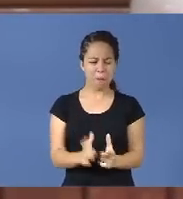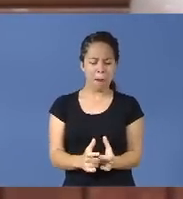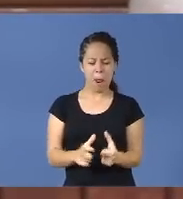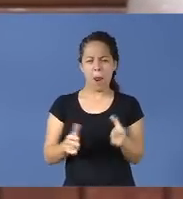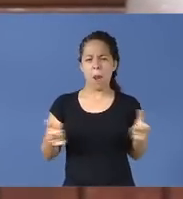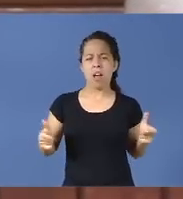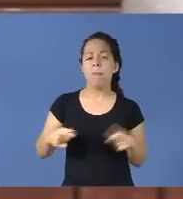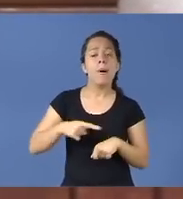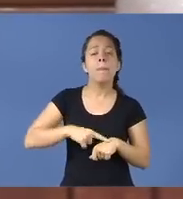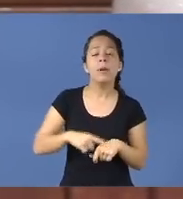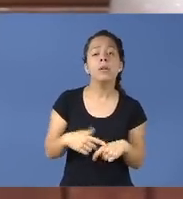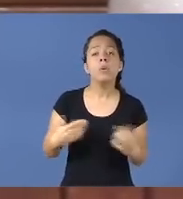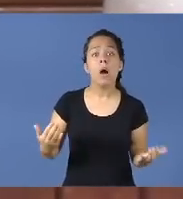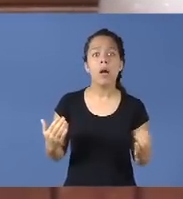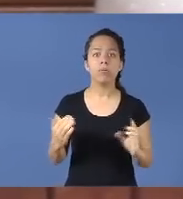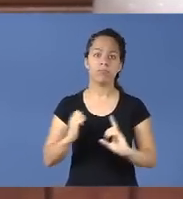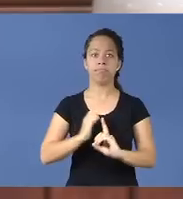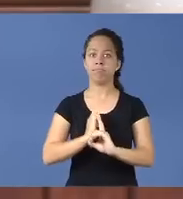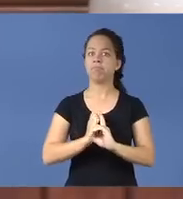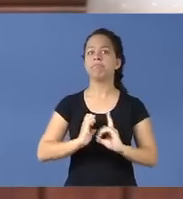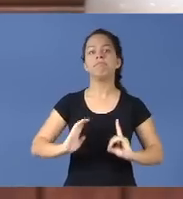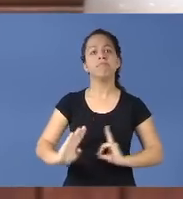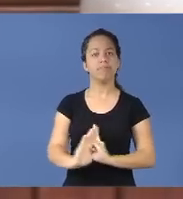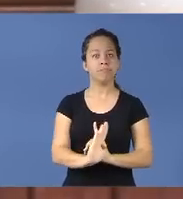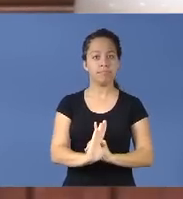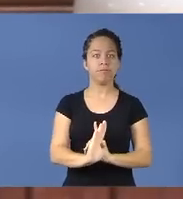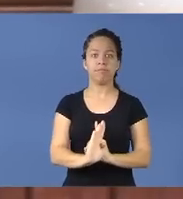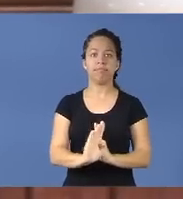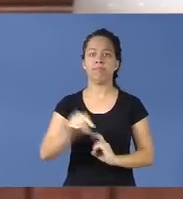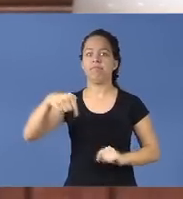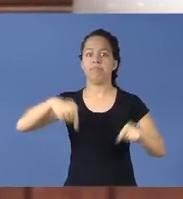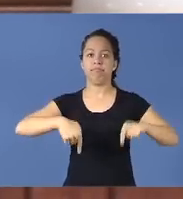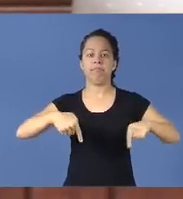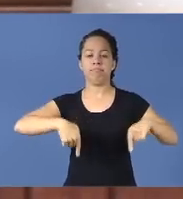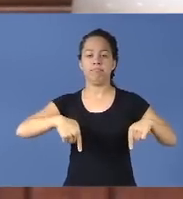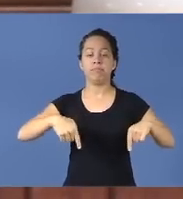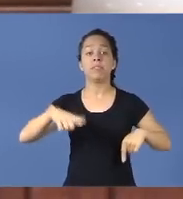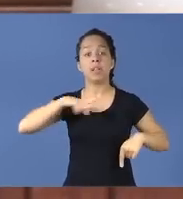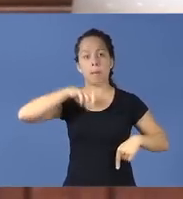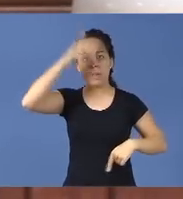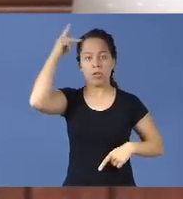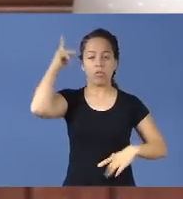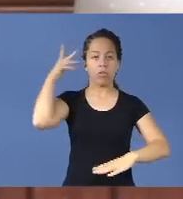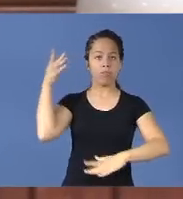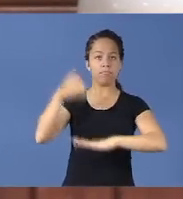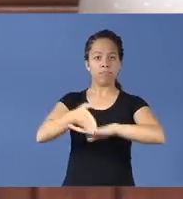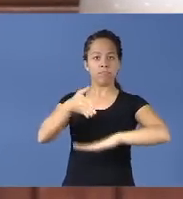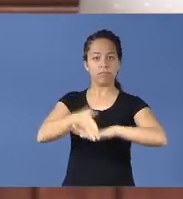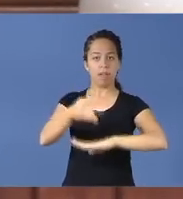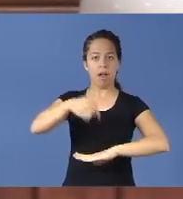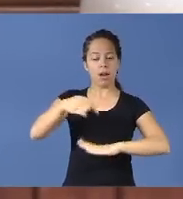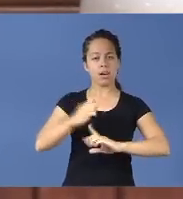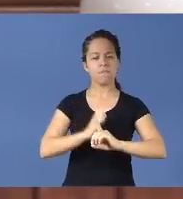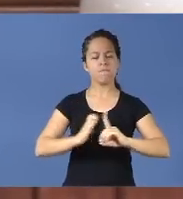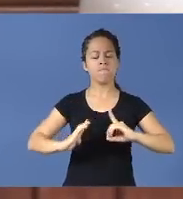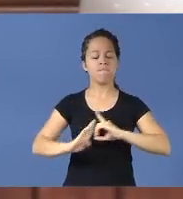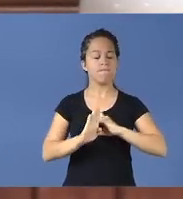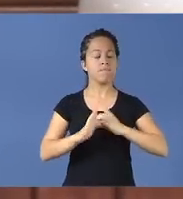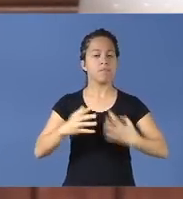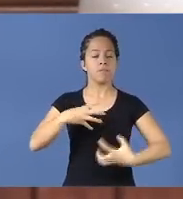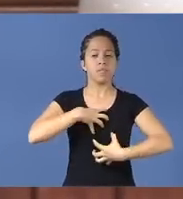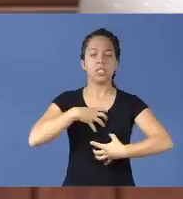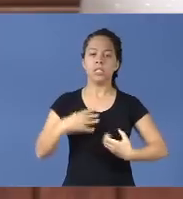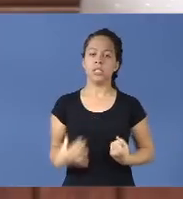as pessoas que estão vindo para a escola bíblica dominical estão ficando, e com segurança, porque é aqui que você